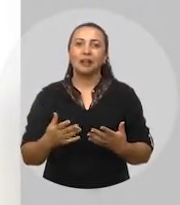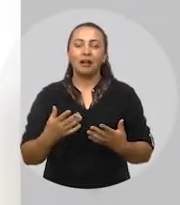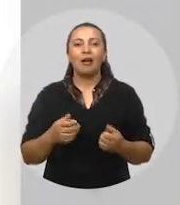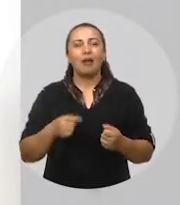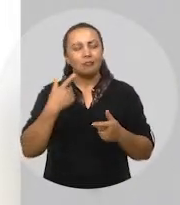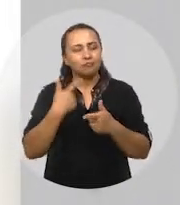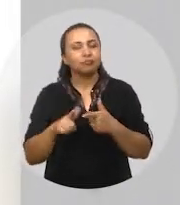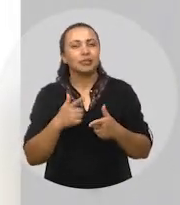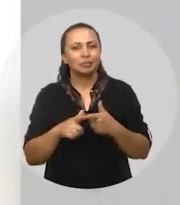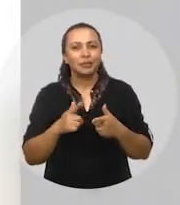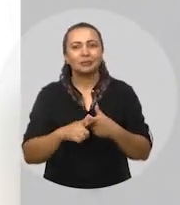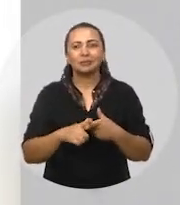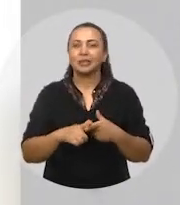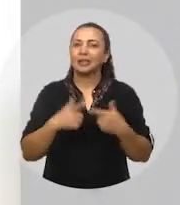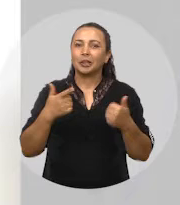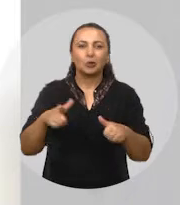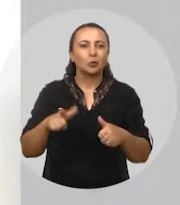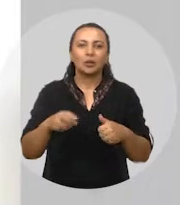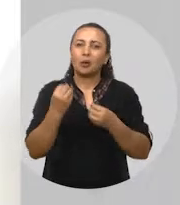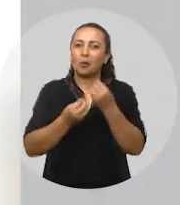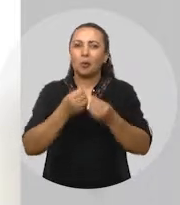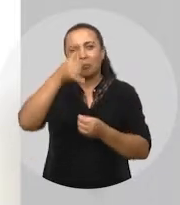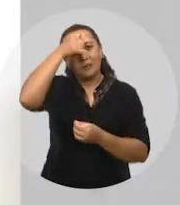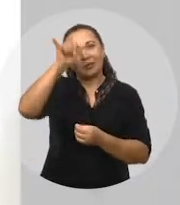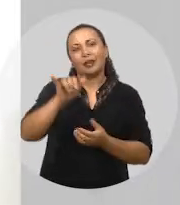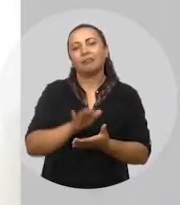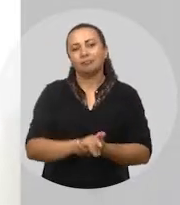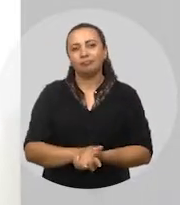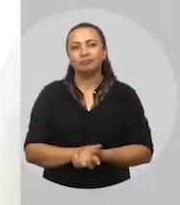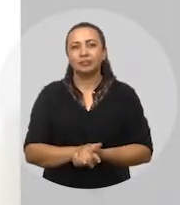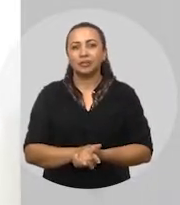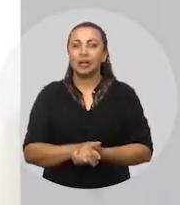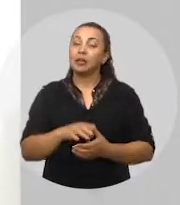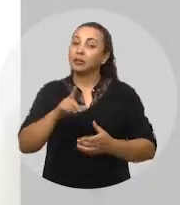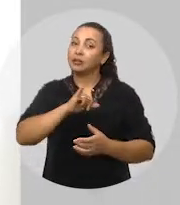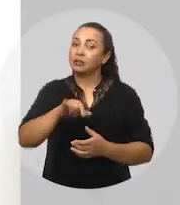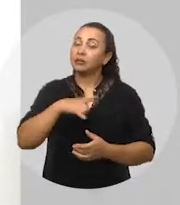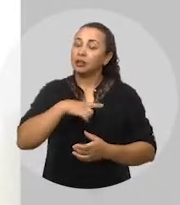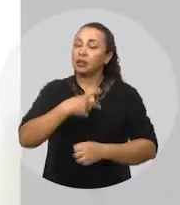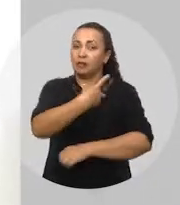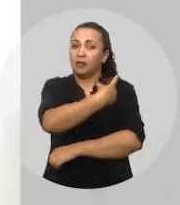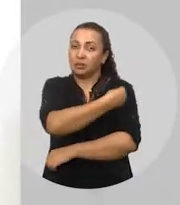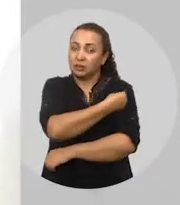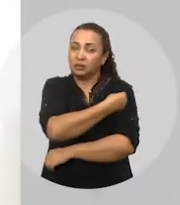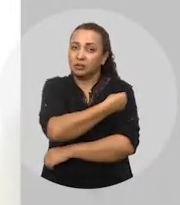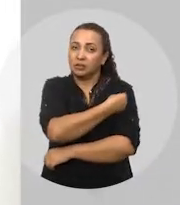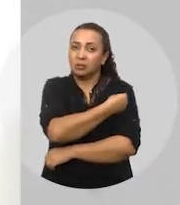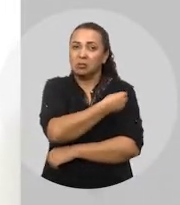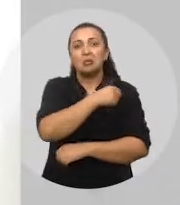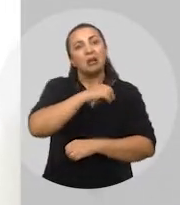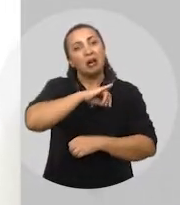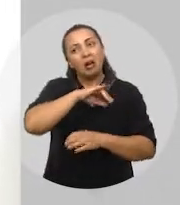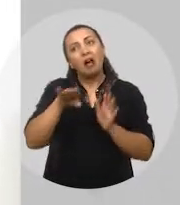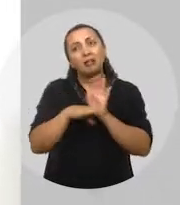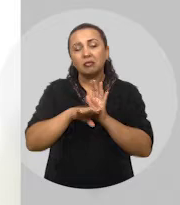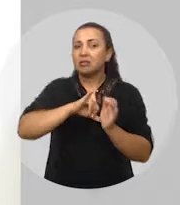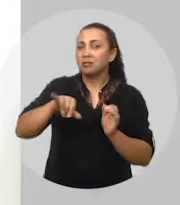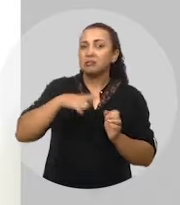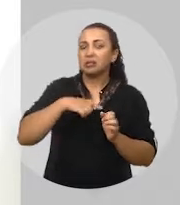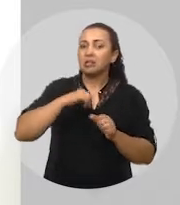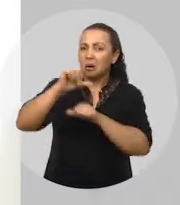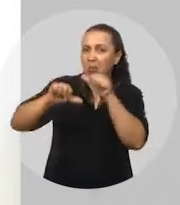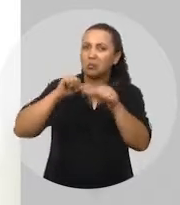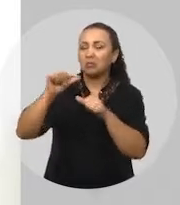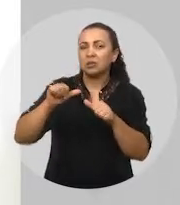essa é uma consequência inevitável. Com a vacinação, obviamente, mesmo tendo um mutante,